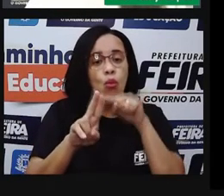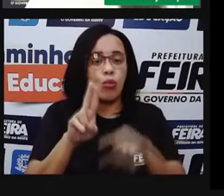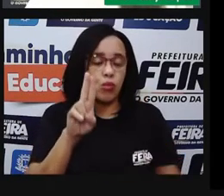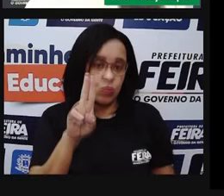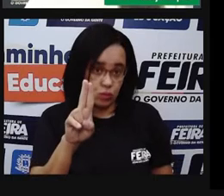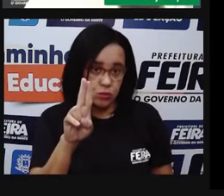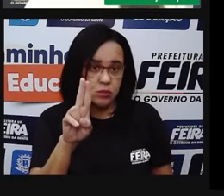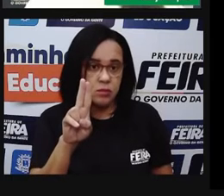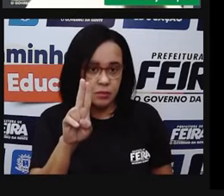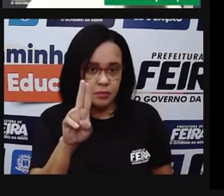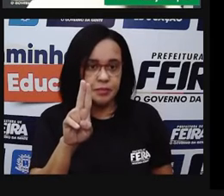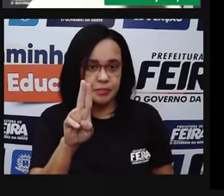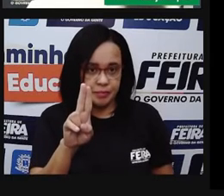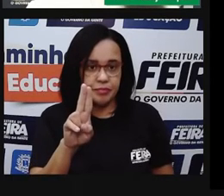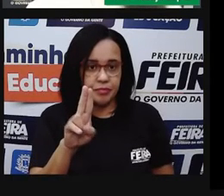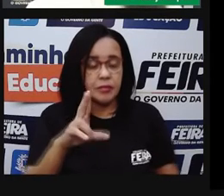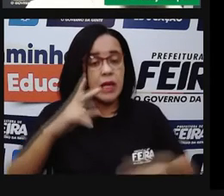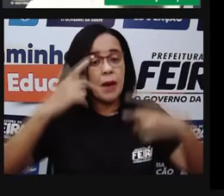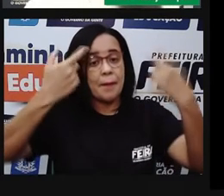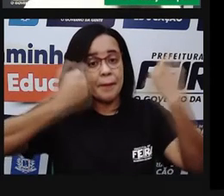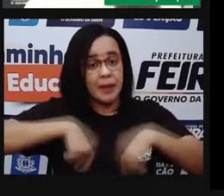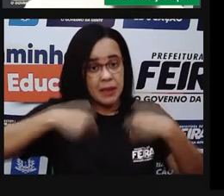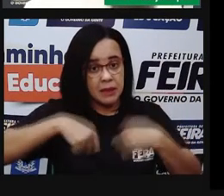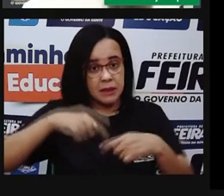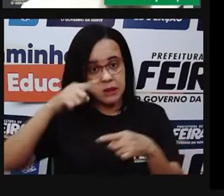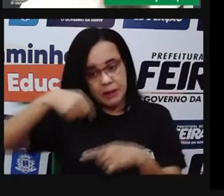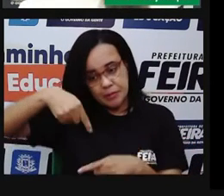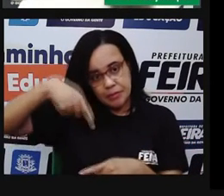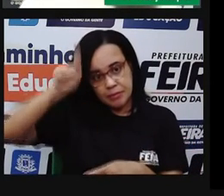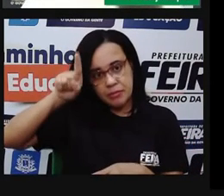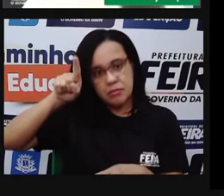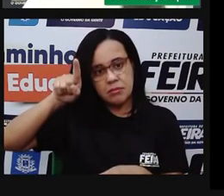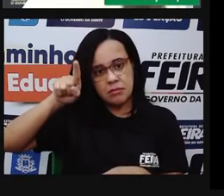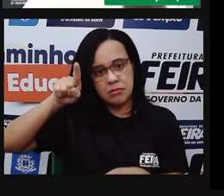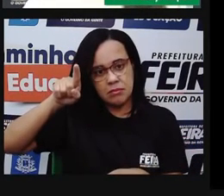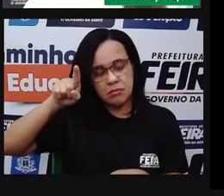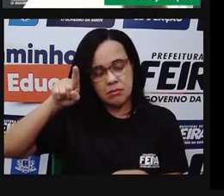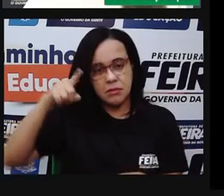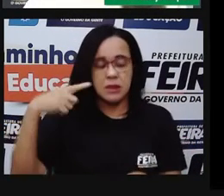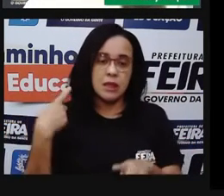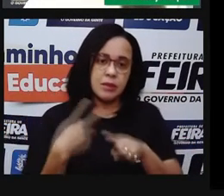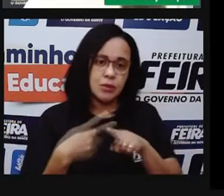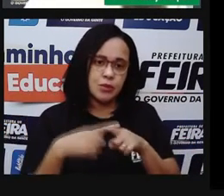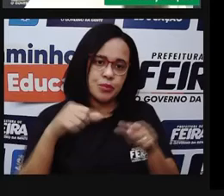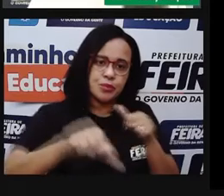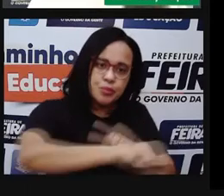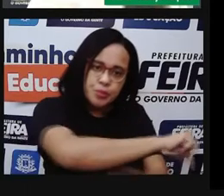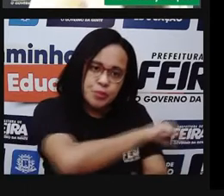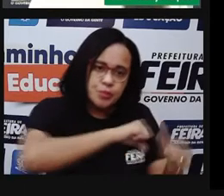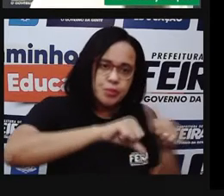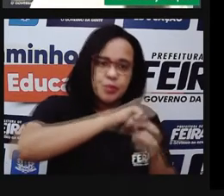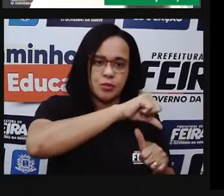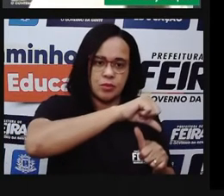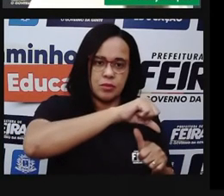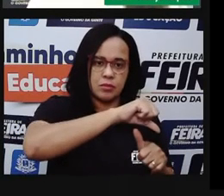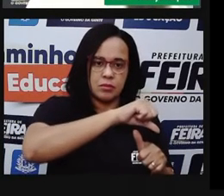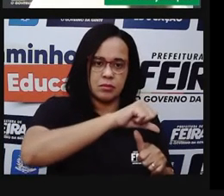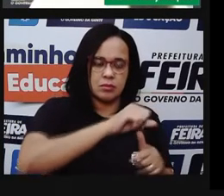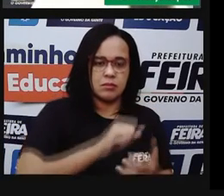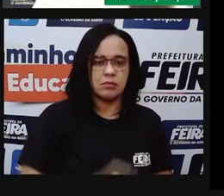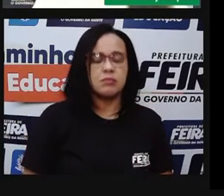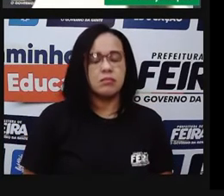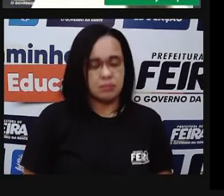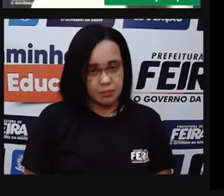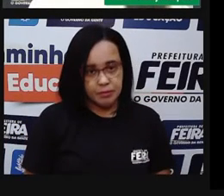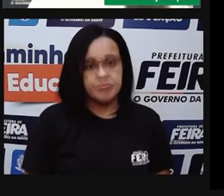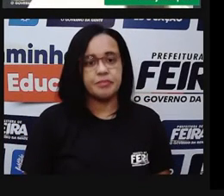re para permanecer com o som de O, professor, e não tiver o acento, que também é uma marca, que aquele